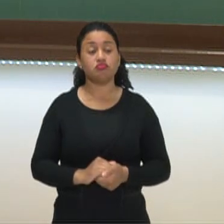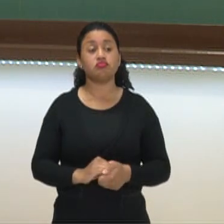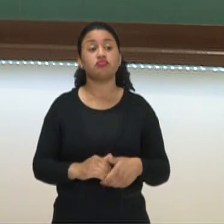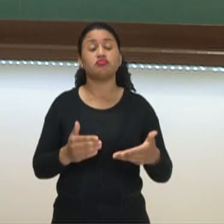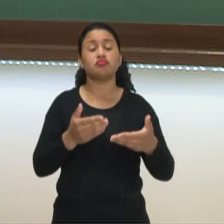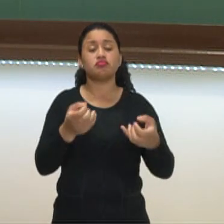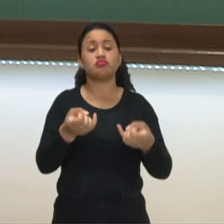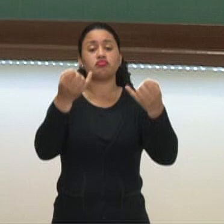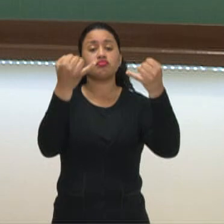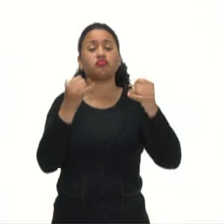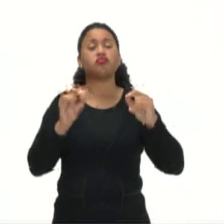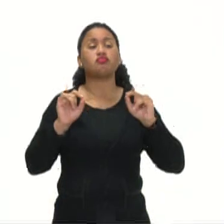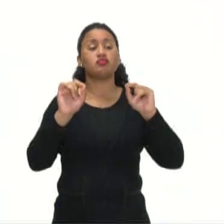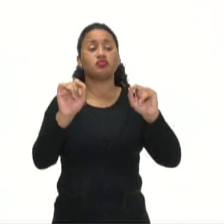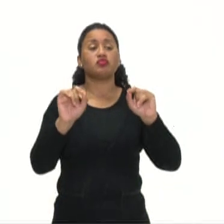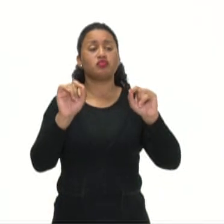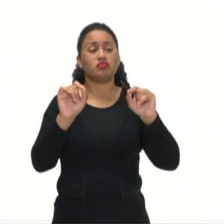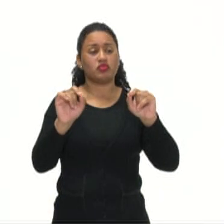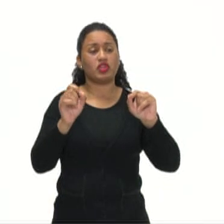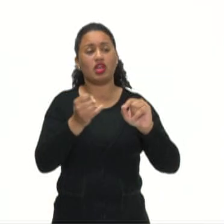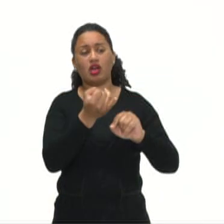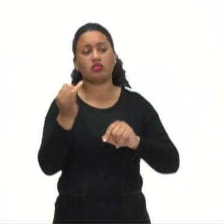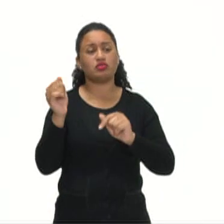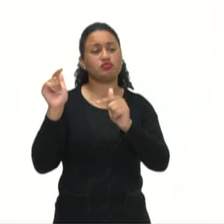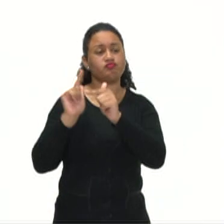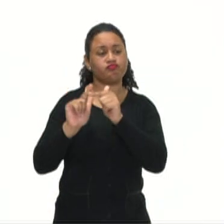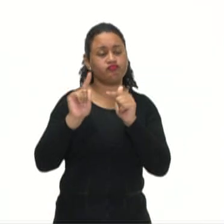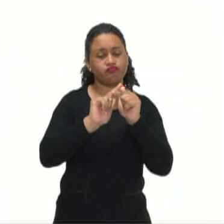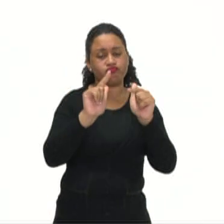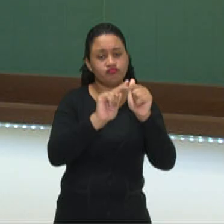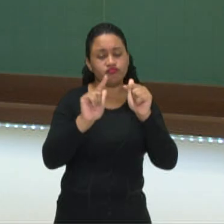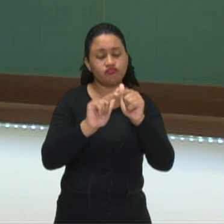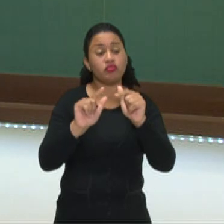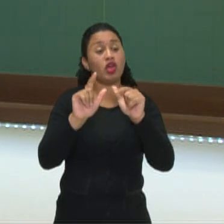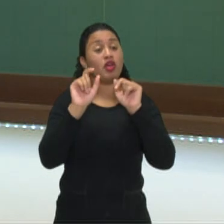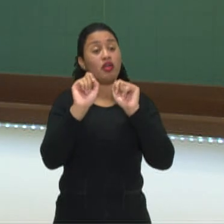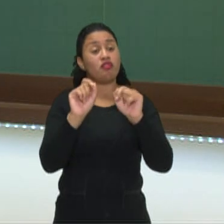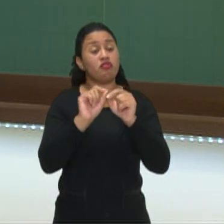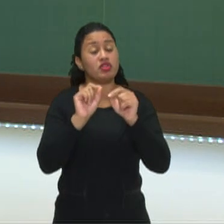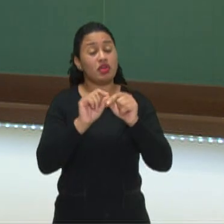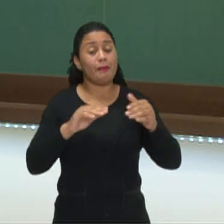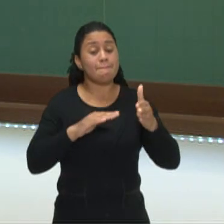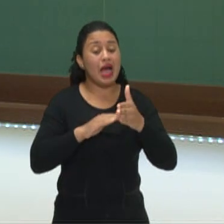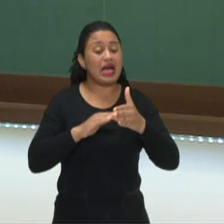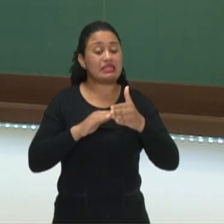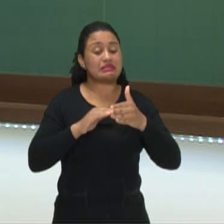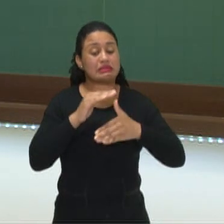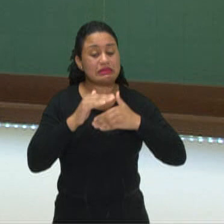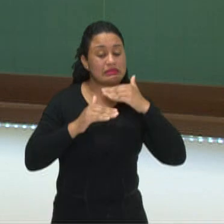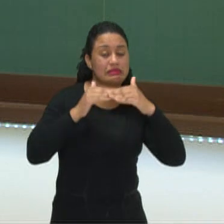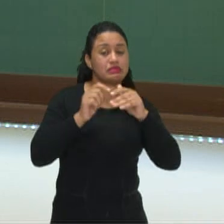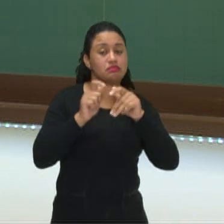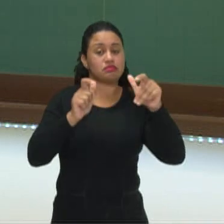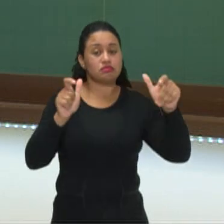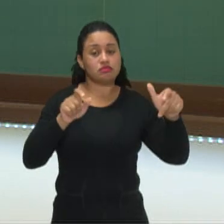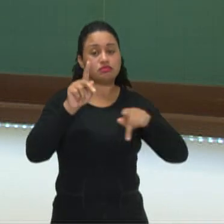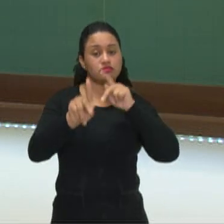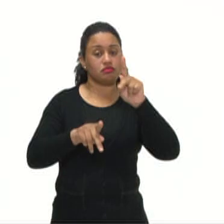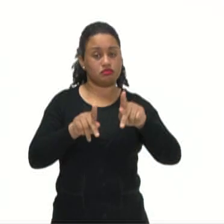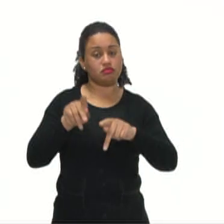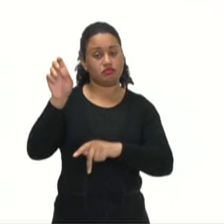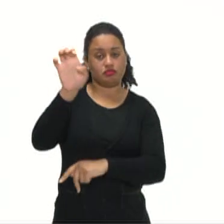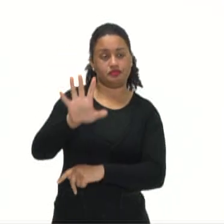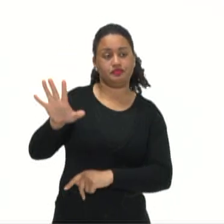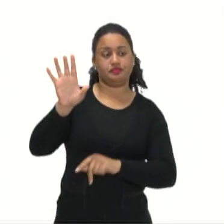Agora vamos falar então de alguns problemas, né, que têm freado o crescimento populacional na Europa.